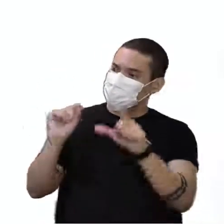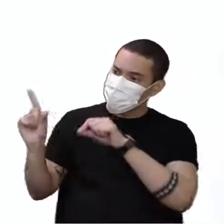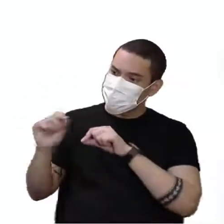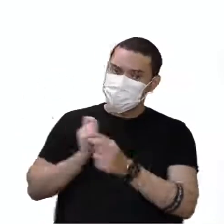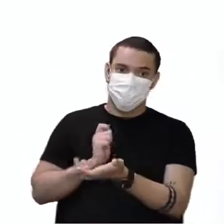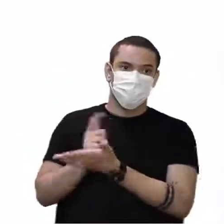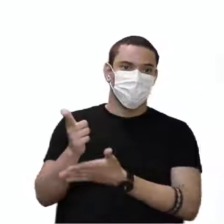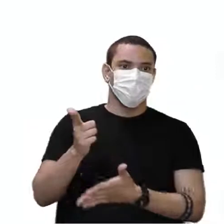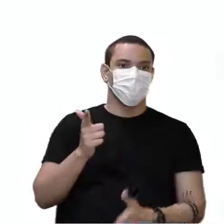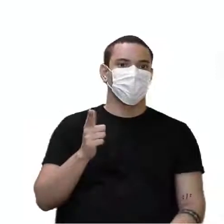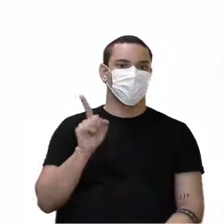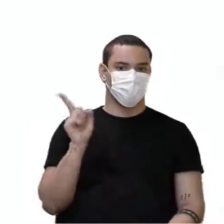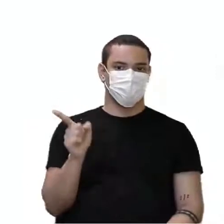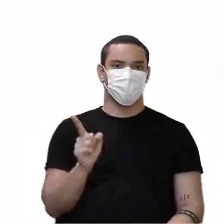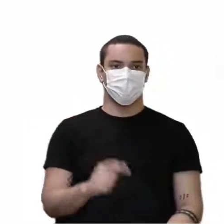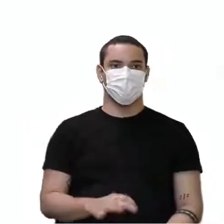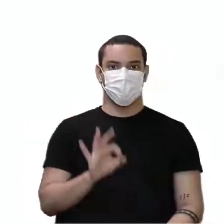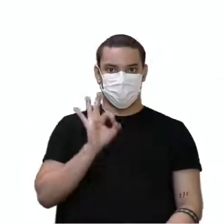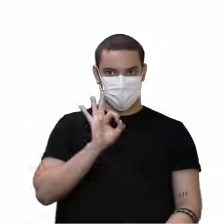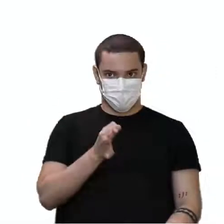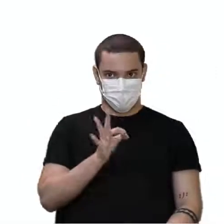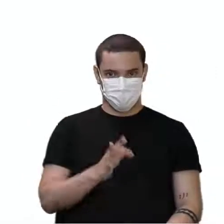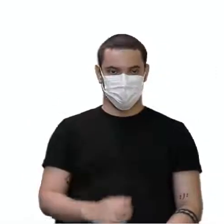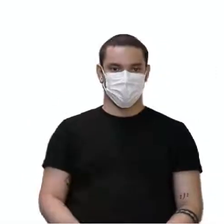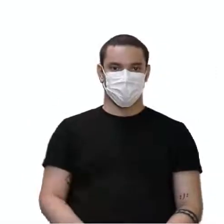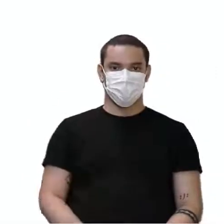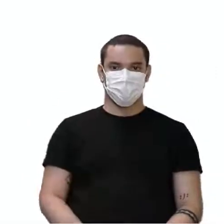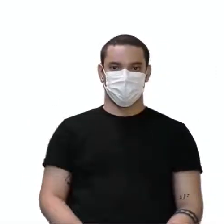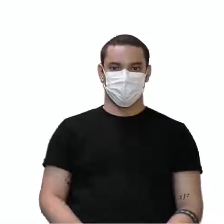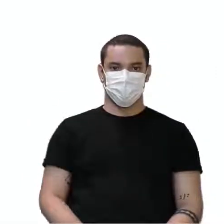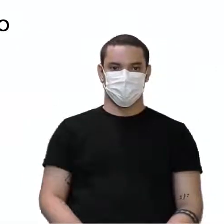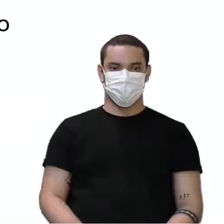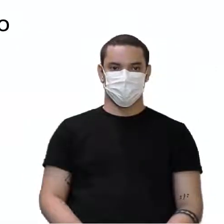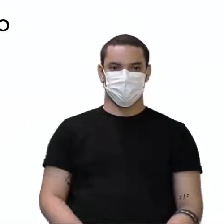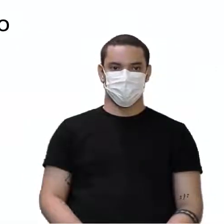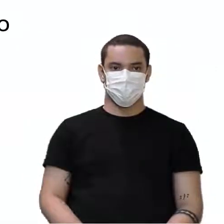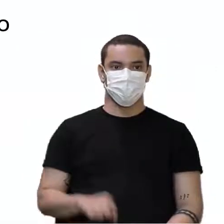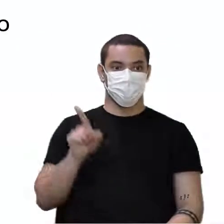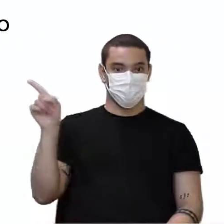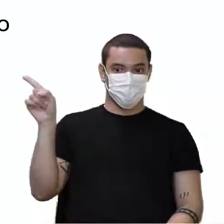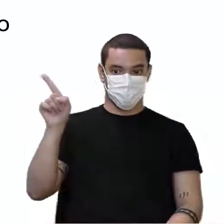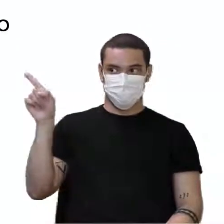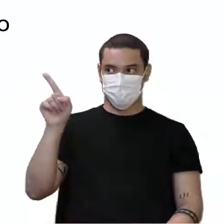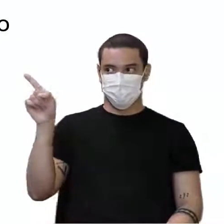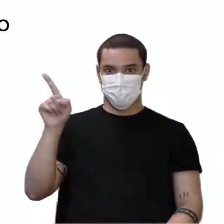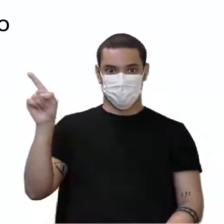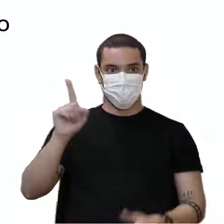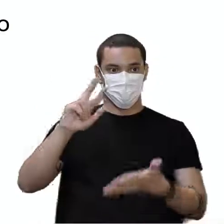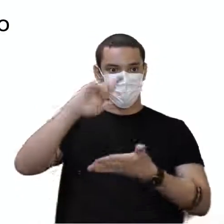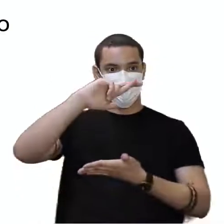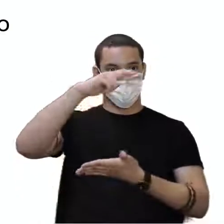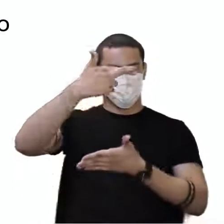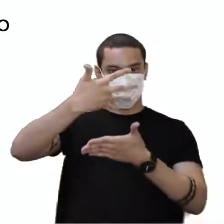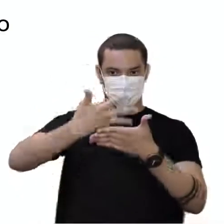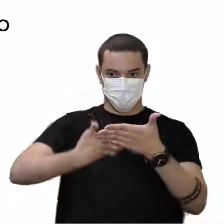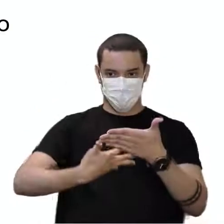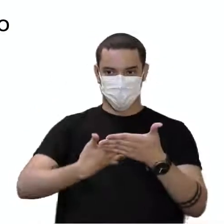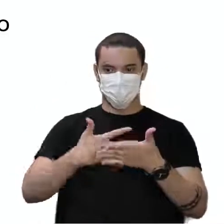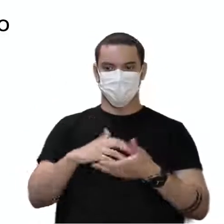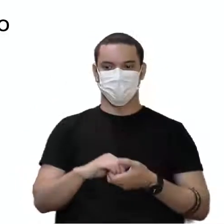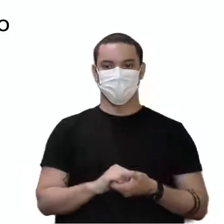gone shopping, alright? Então é isso, essas são as nossas